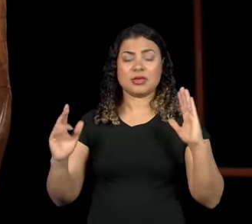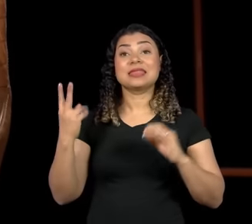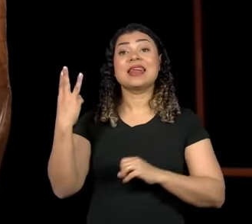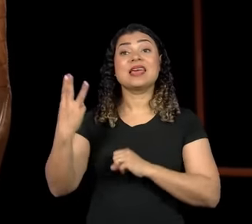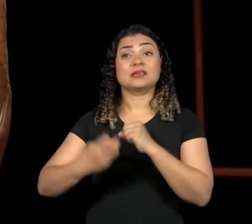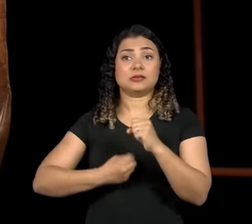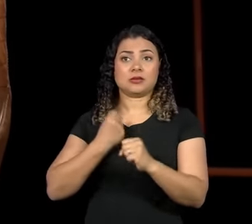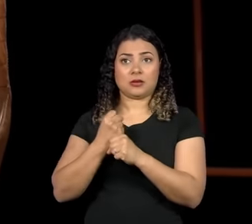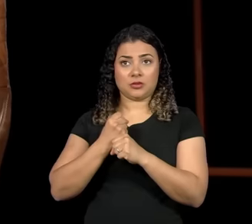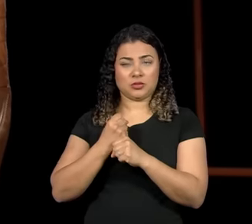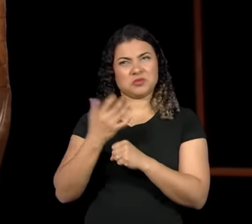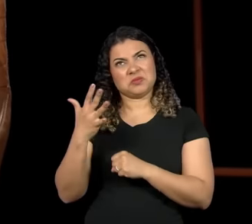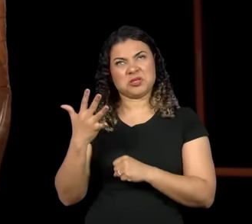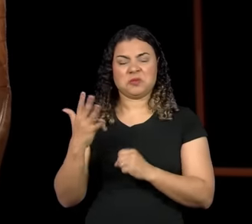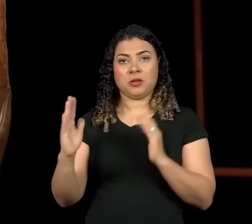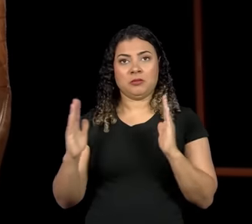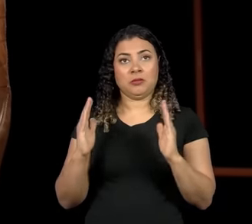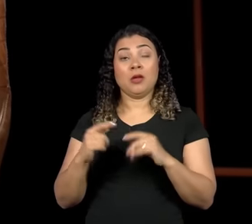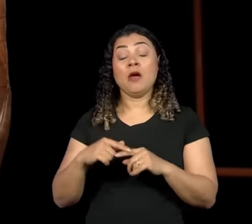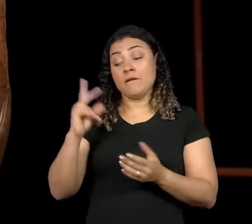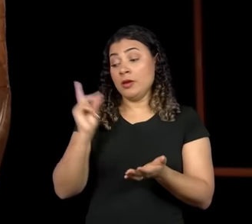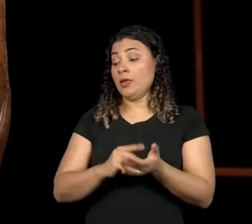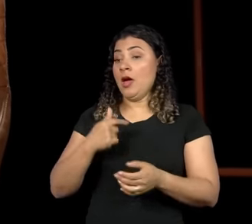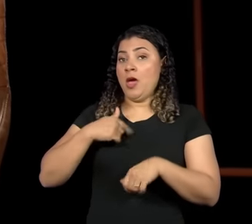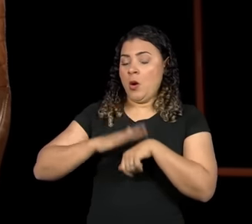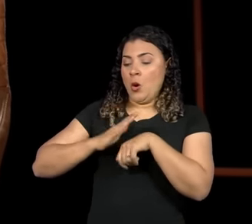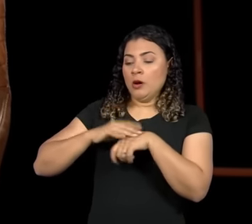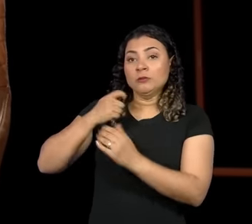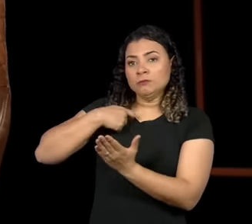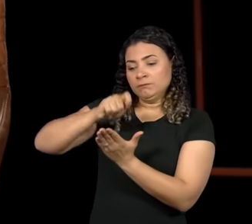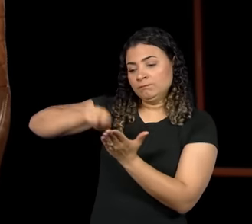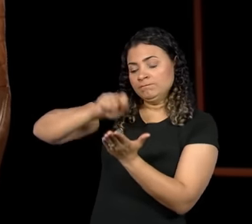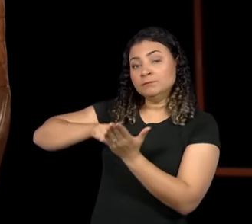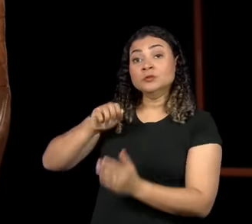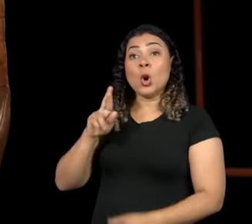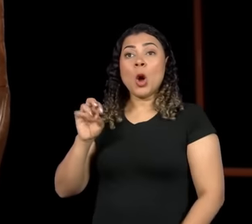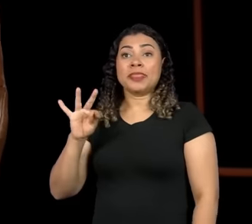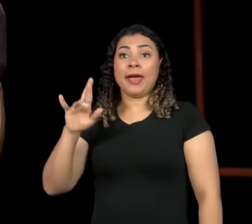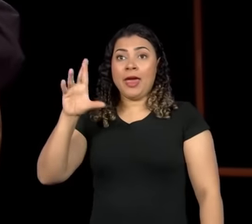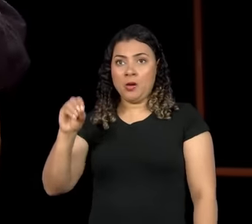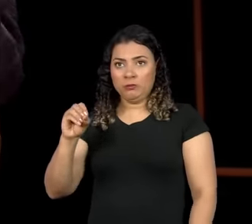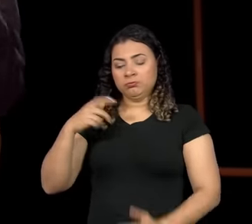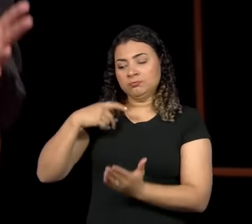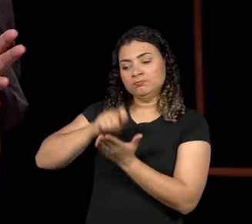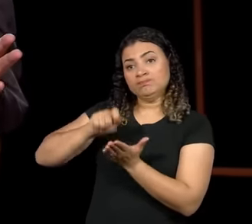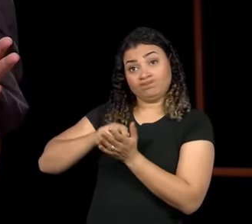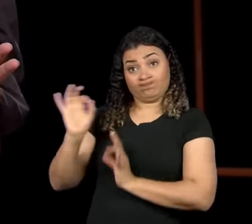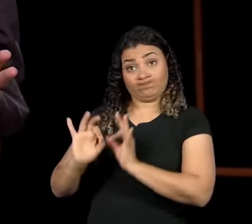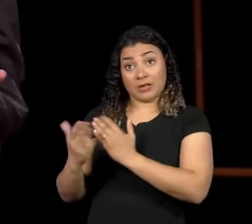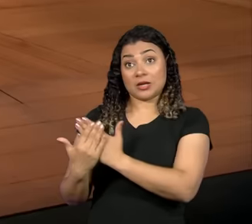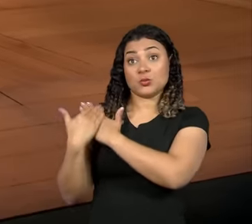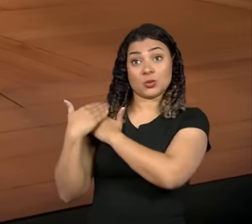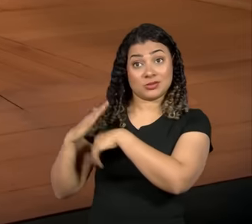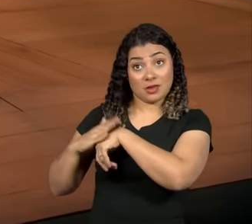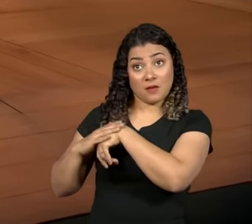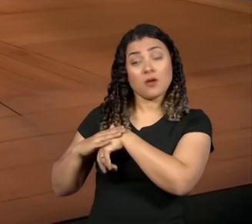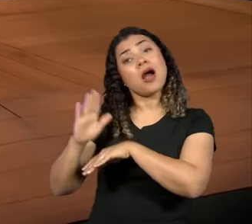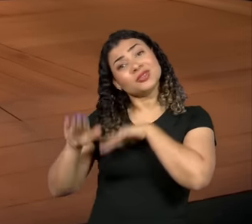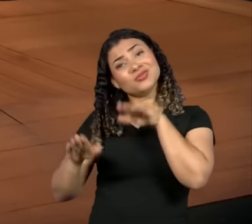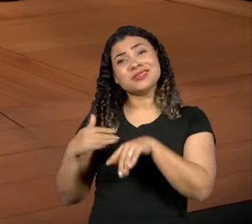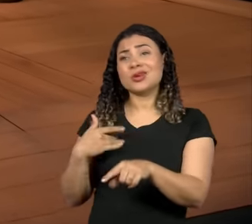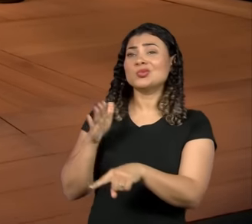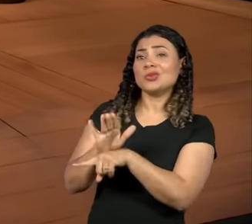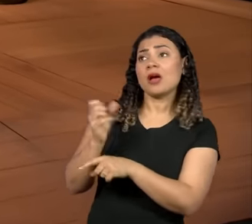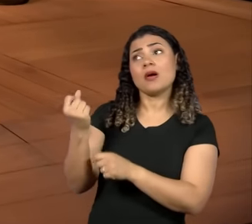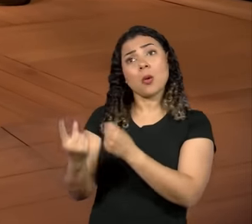3 anos. Eu, na verdade, eu era o roteirista do programa. E, de vez em quando, ajudava alguma